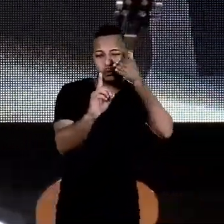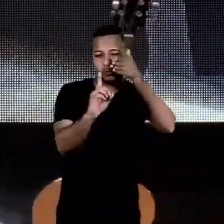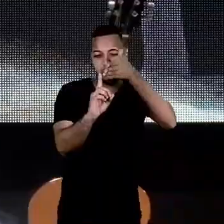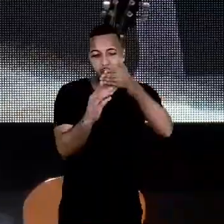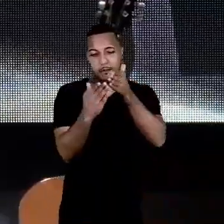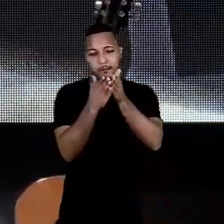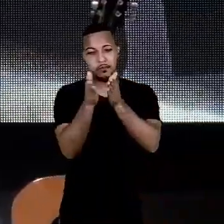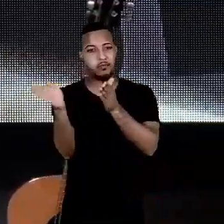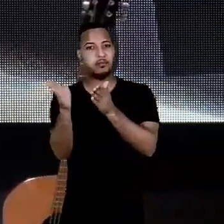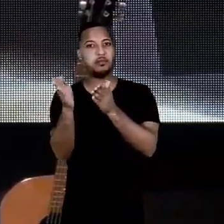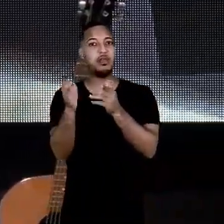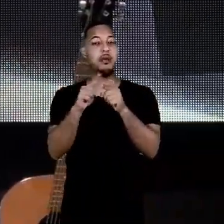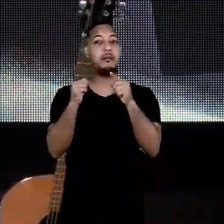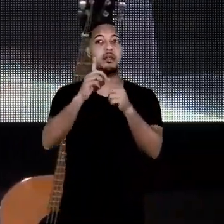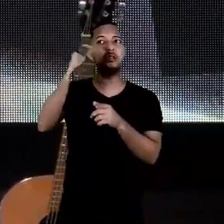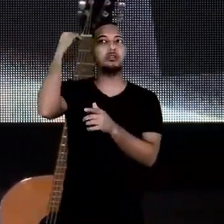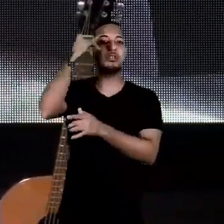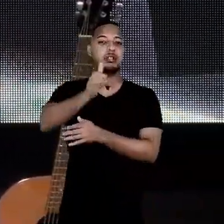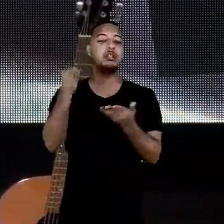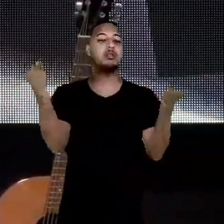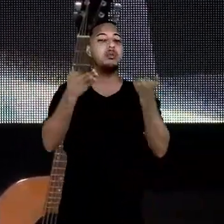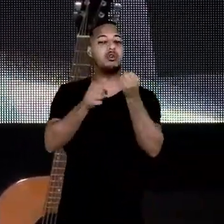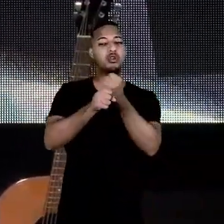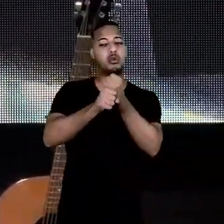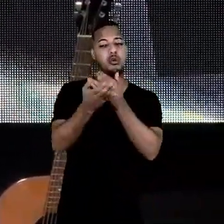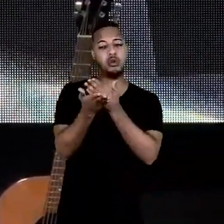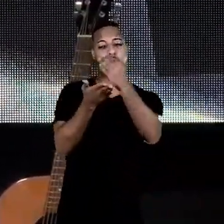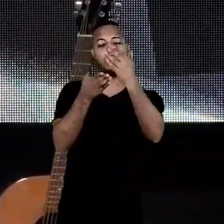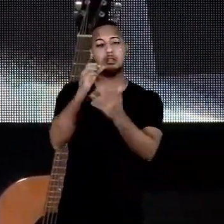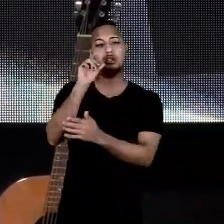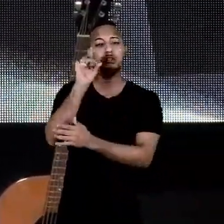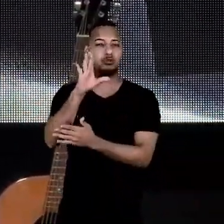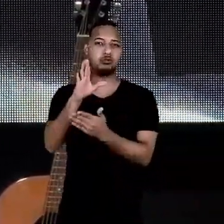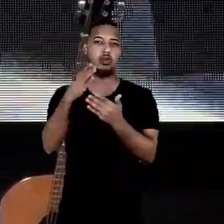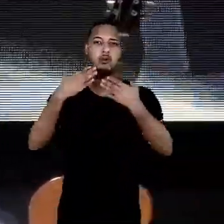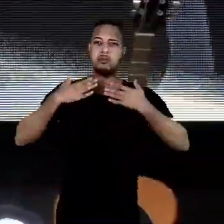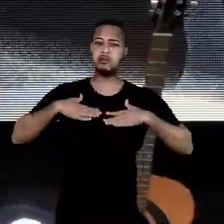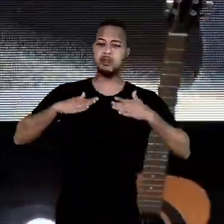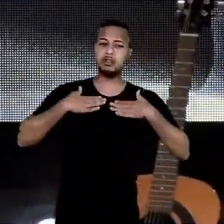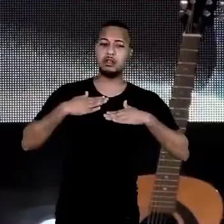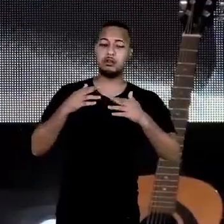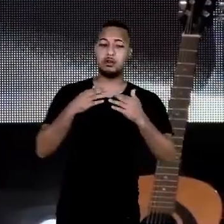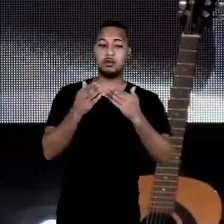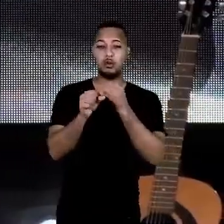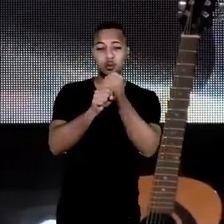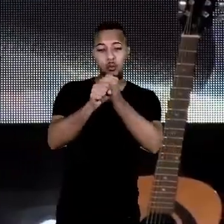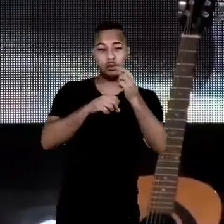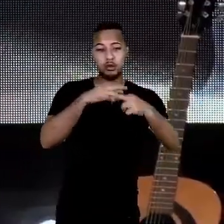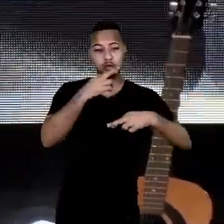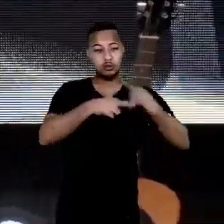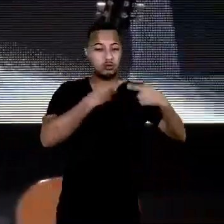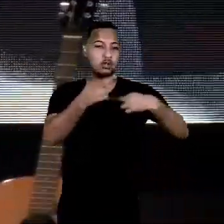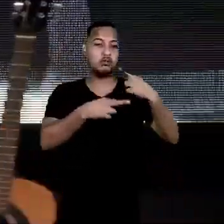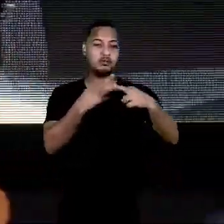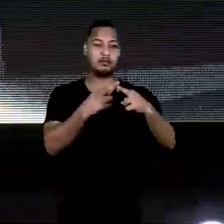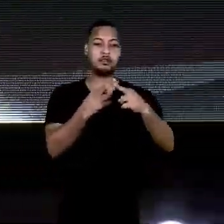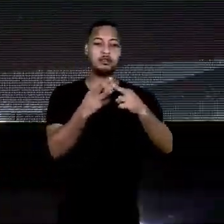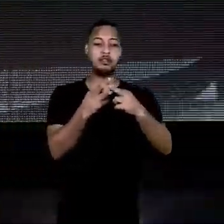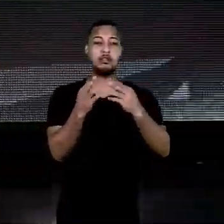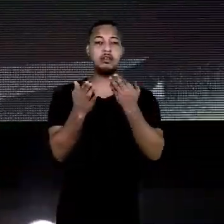dizendo: o ano só está apenas começando. Você está no ano do recomeço, e o recomeço significa que você precisa voltar para o